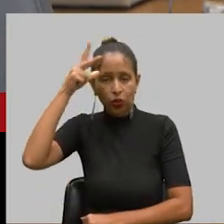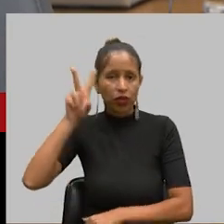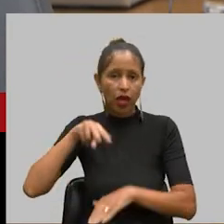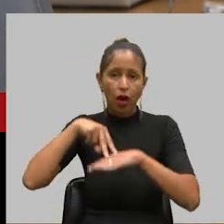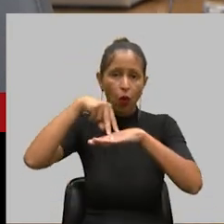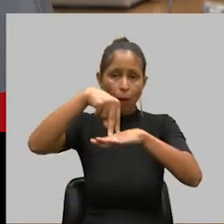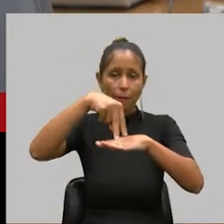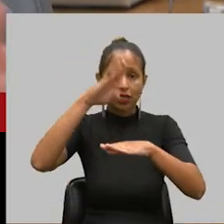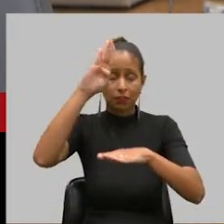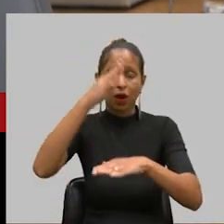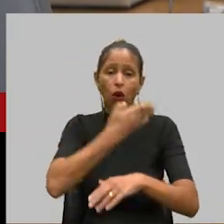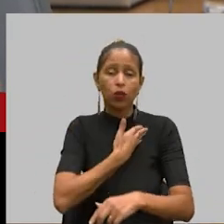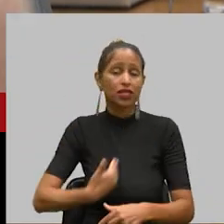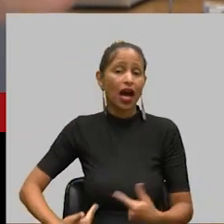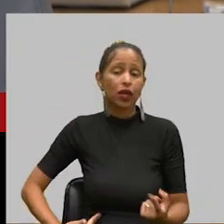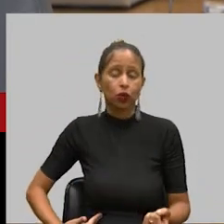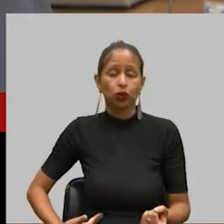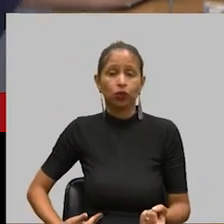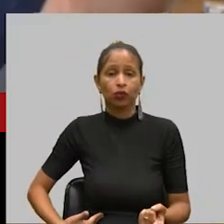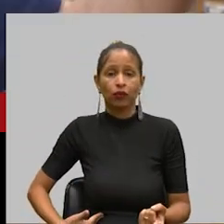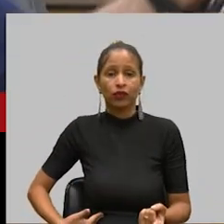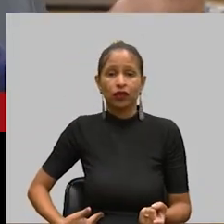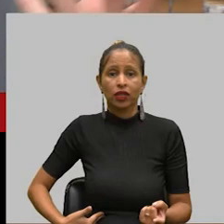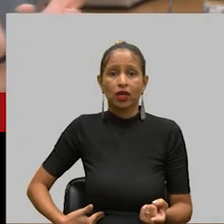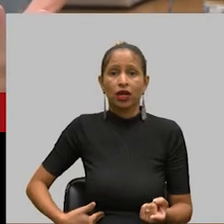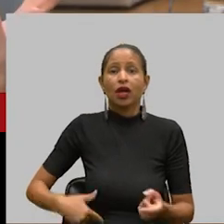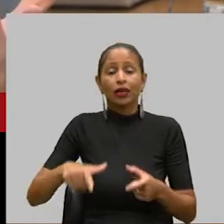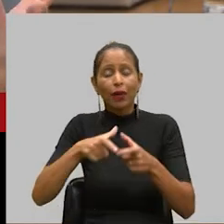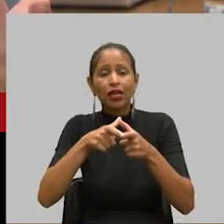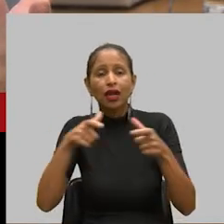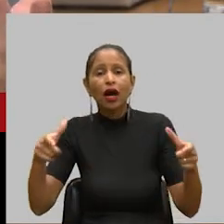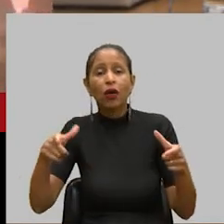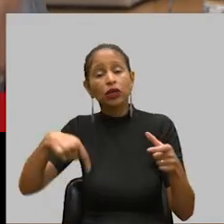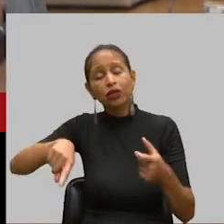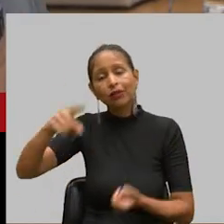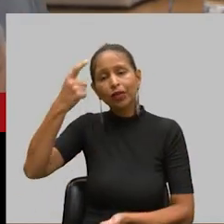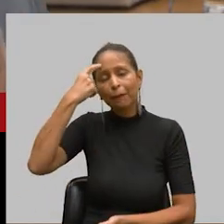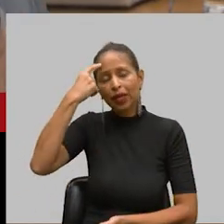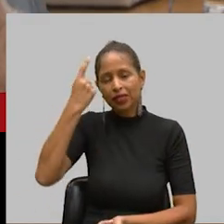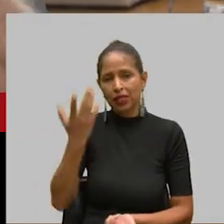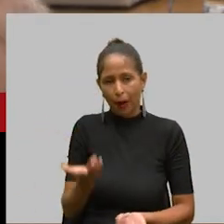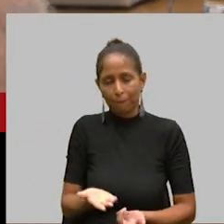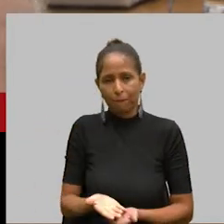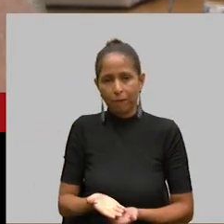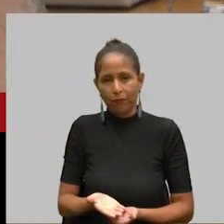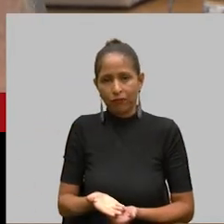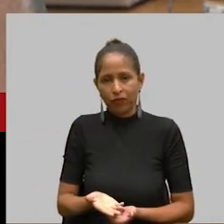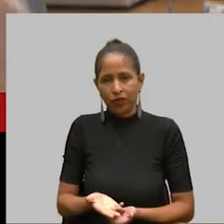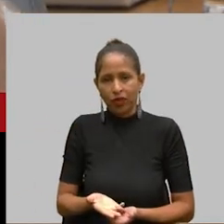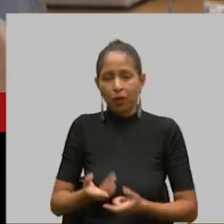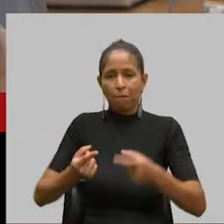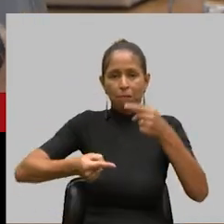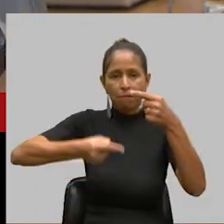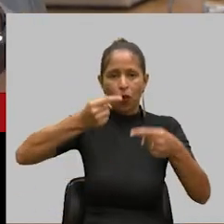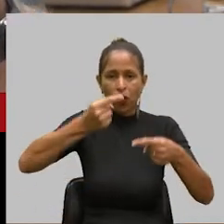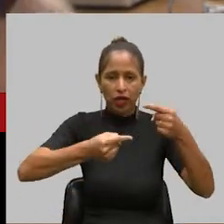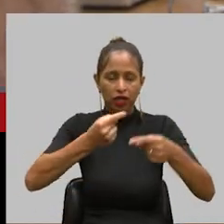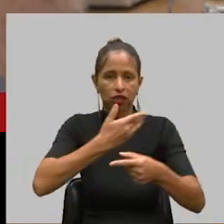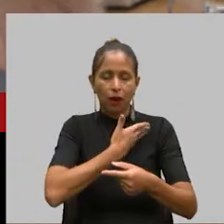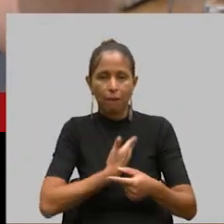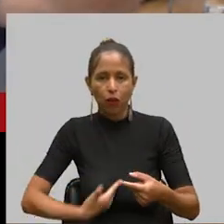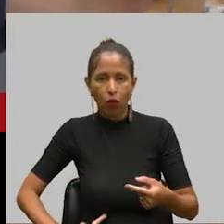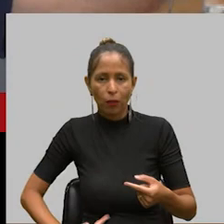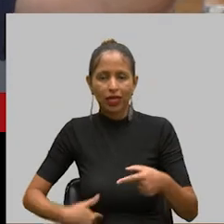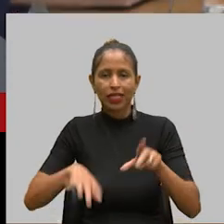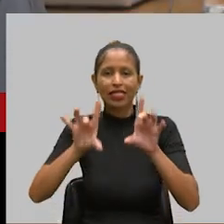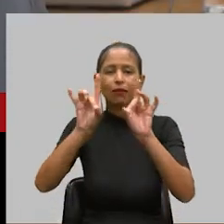o estado né então num projeto de lei mais amplo o que que nós temos que pensar é na questão da política pública